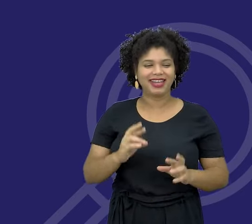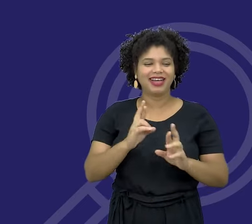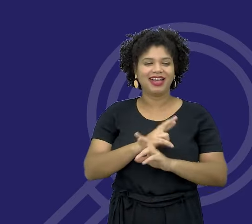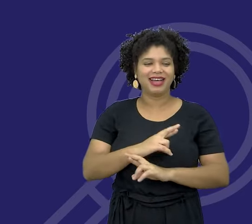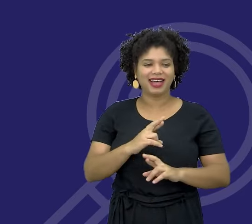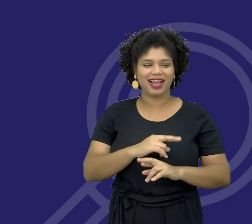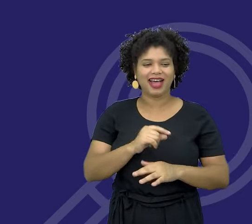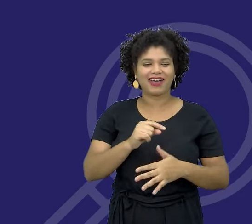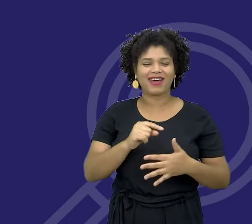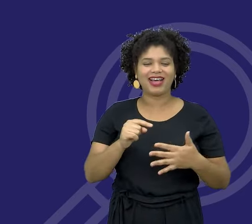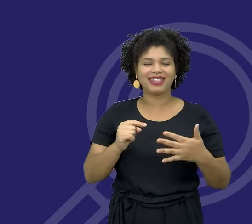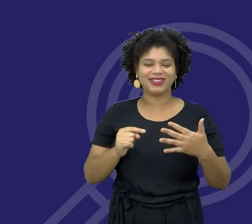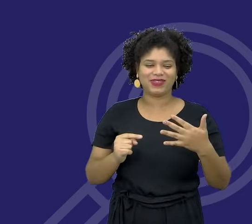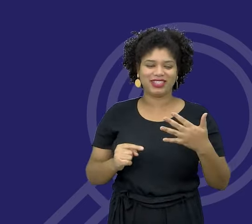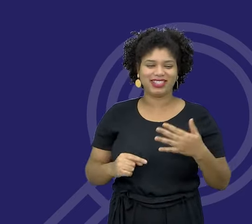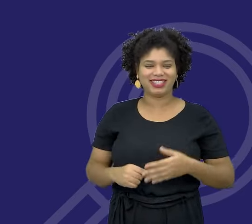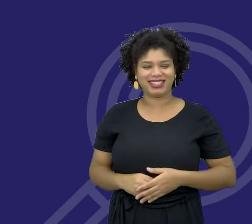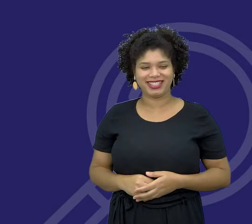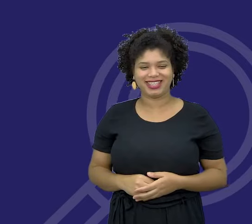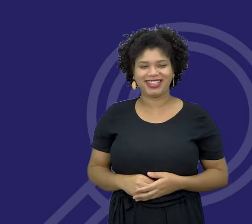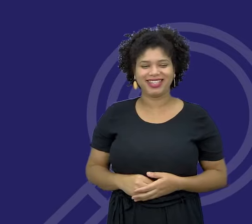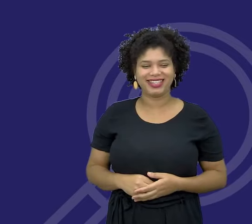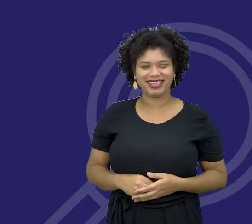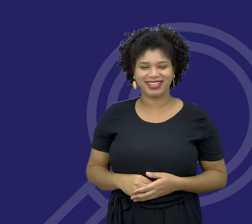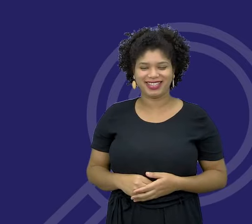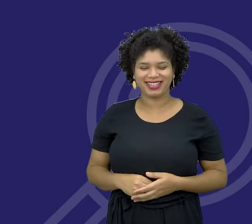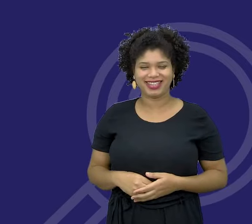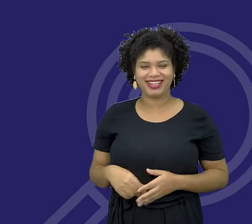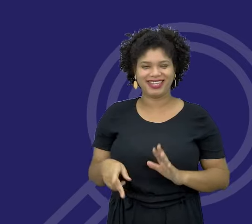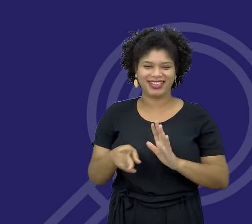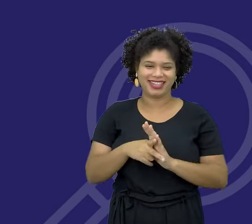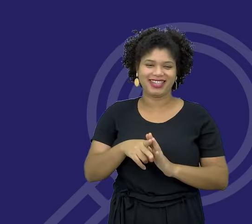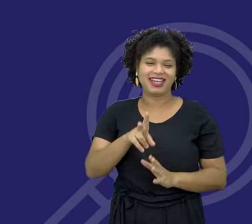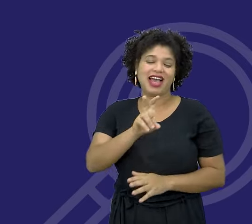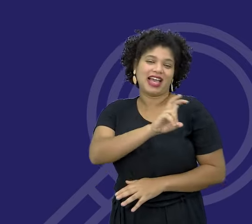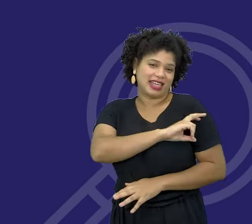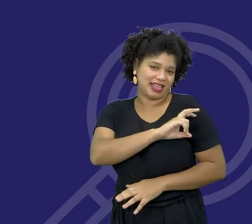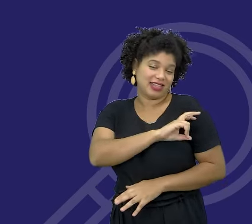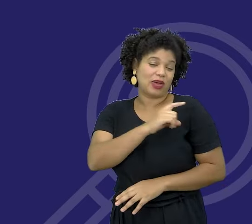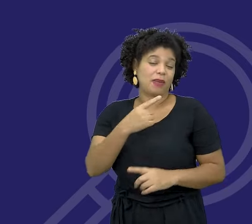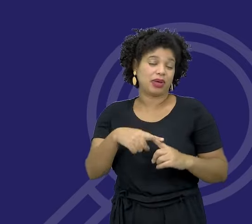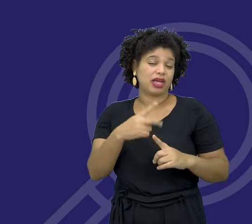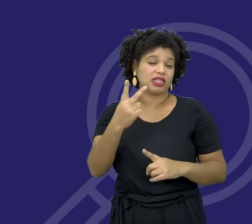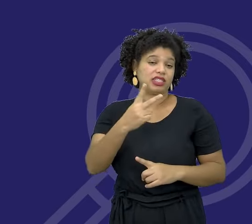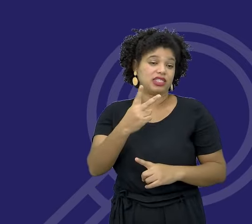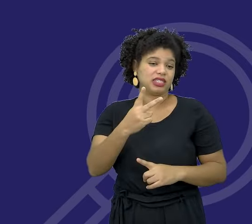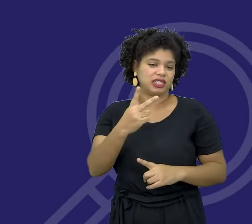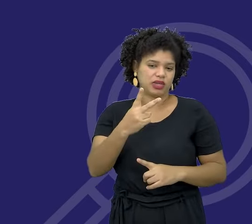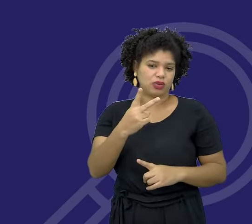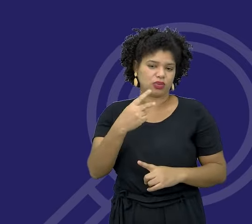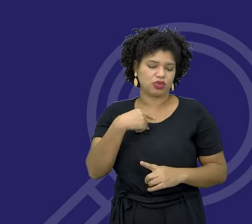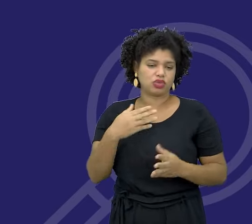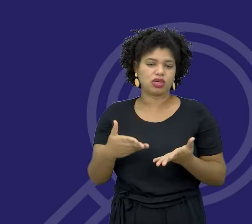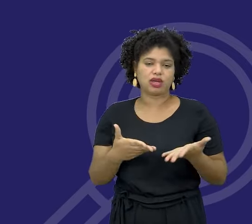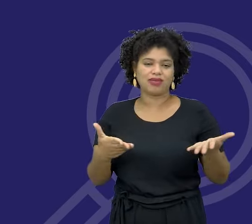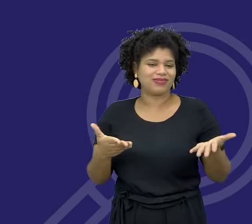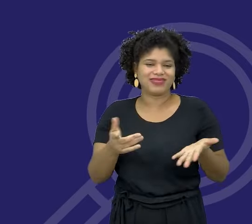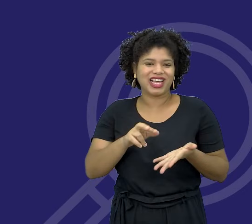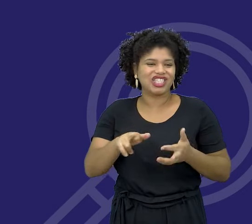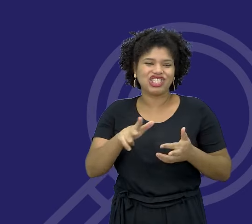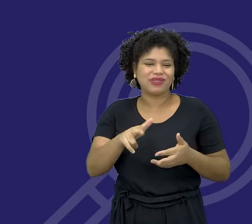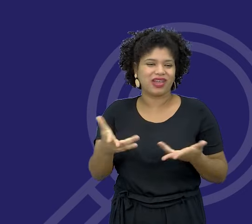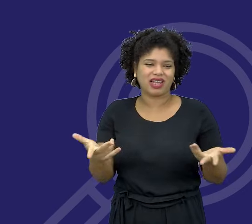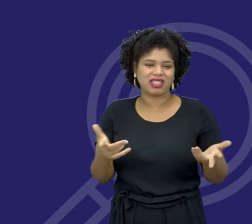relacionadas com o quê? Elas estão relacionadas com a habilidade do quinto ano. Apesar da segunda fase de faces opostas, elas são